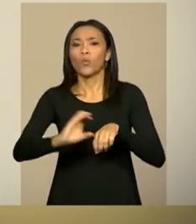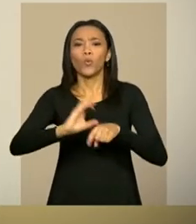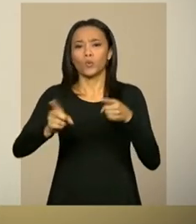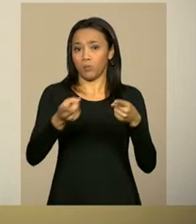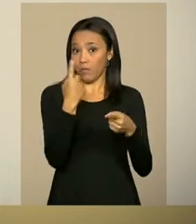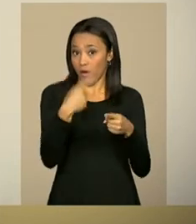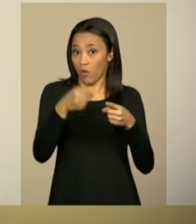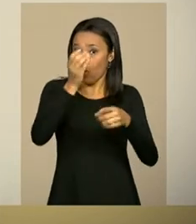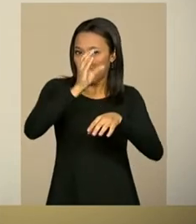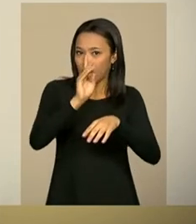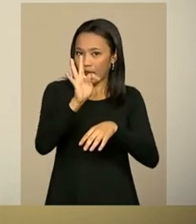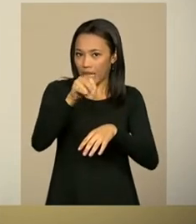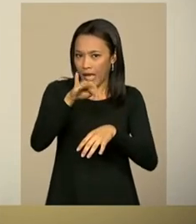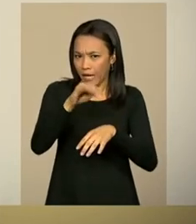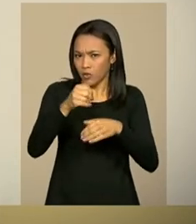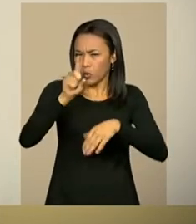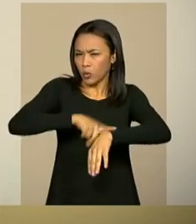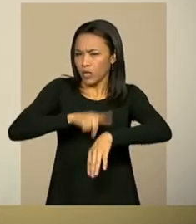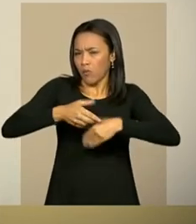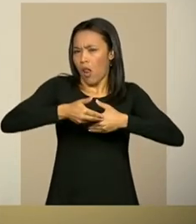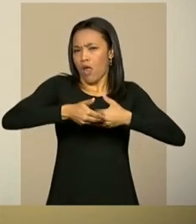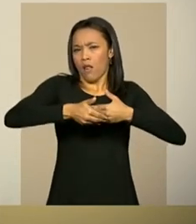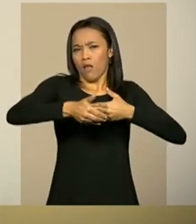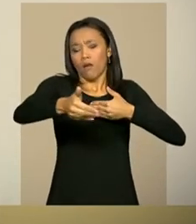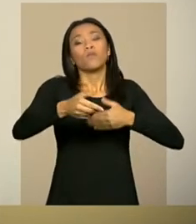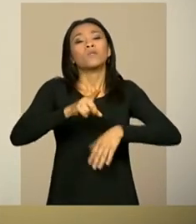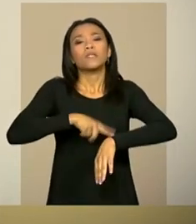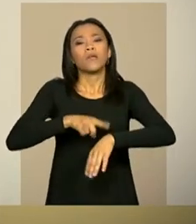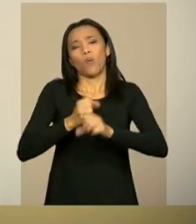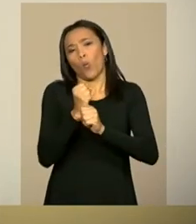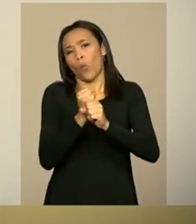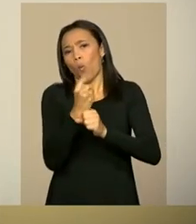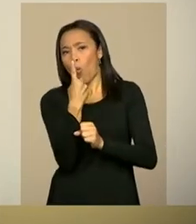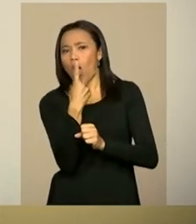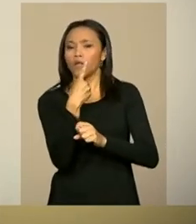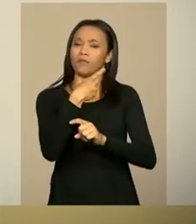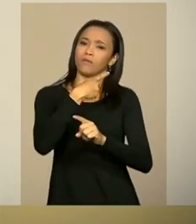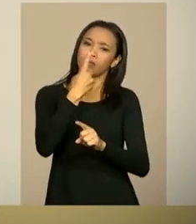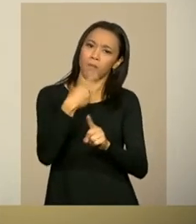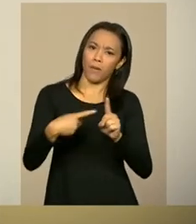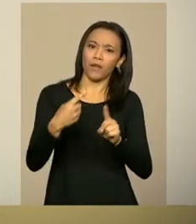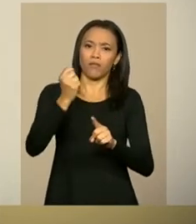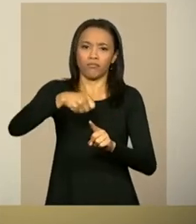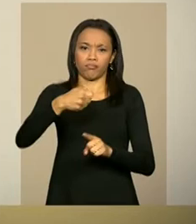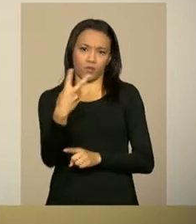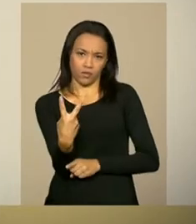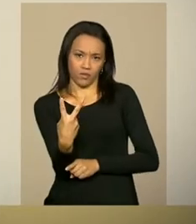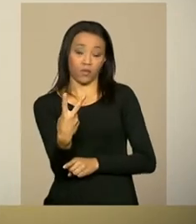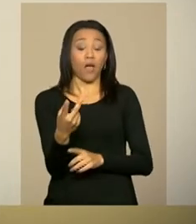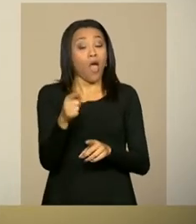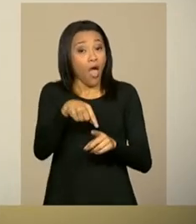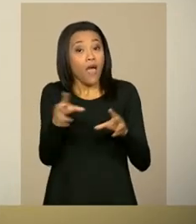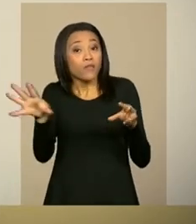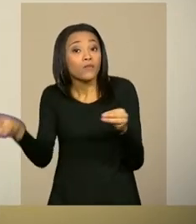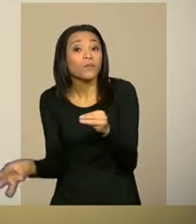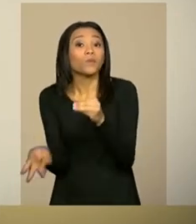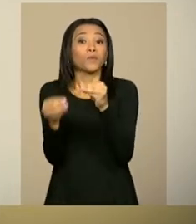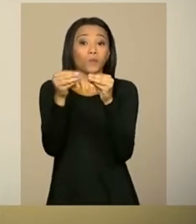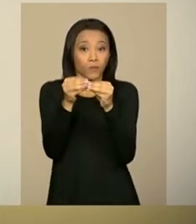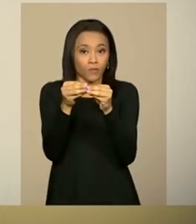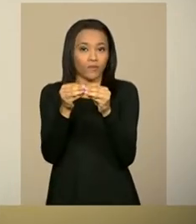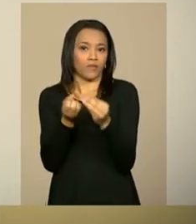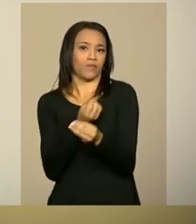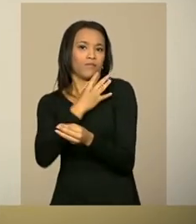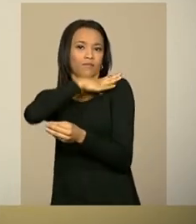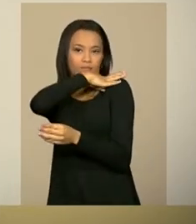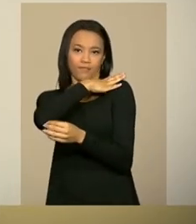cursos técnicos de maior duração que variam em média de um ano e meio a dois anos são cursos complementares ao ensino